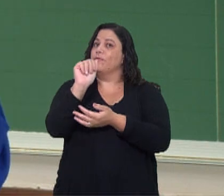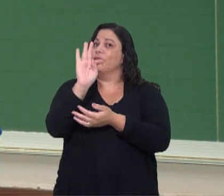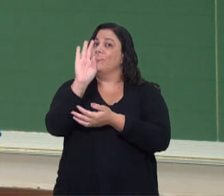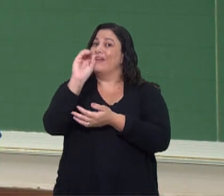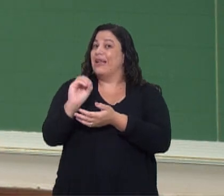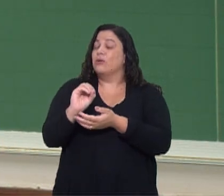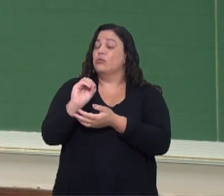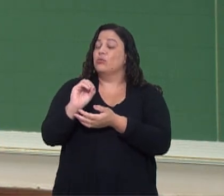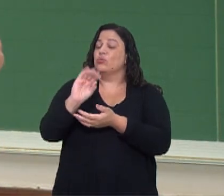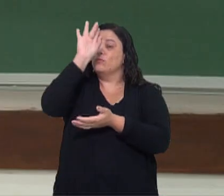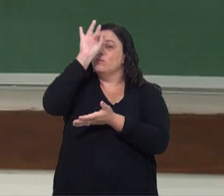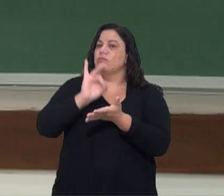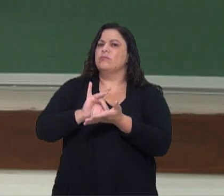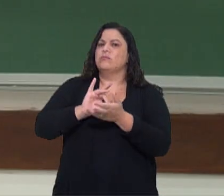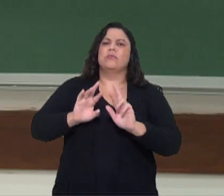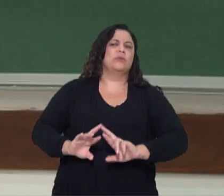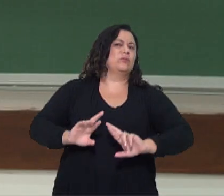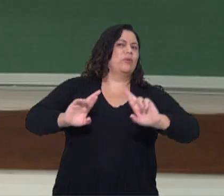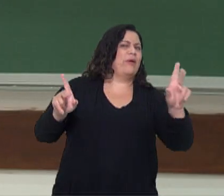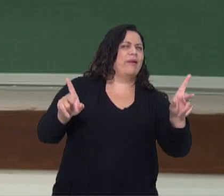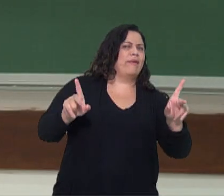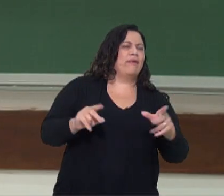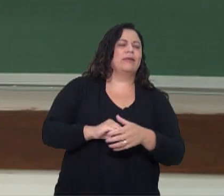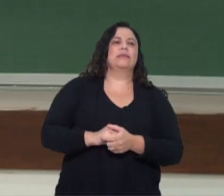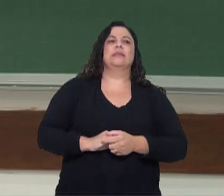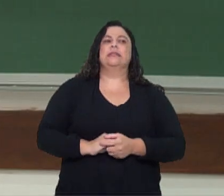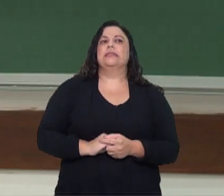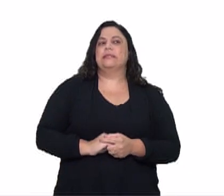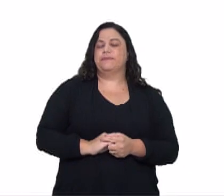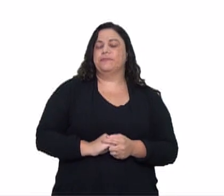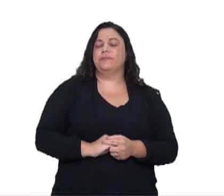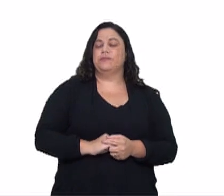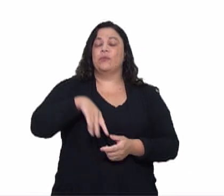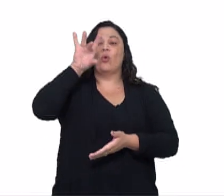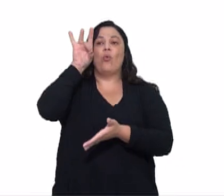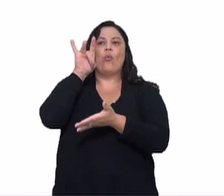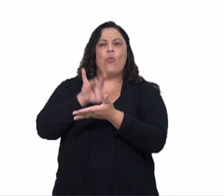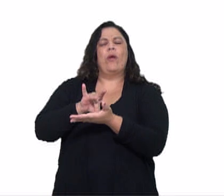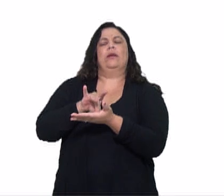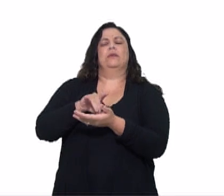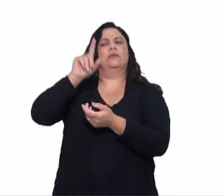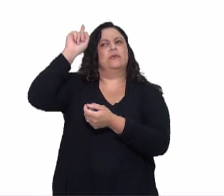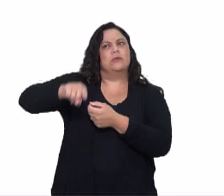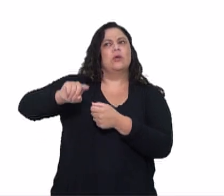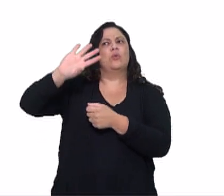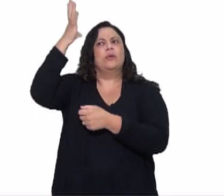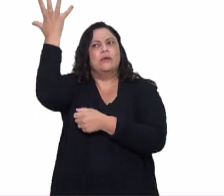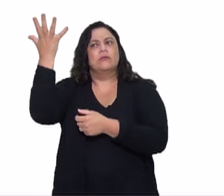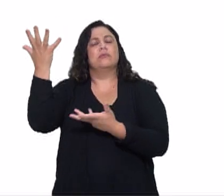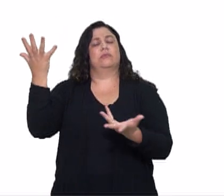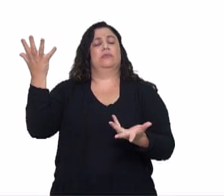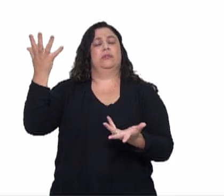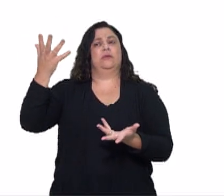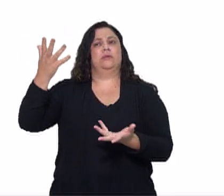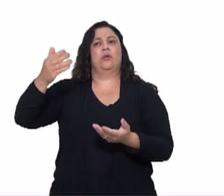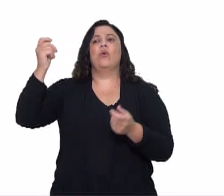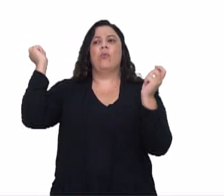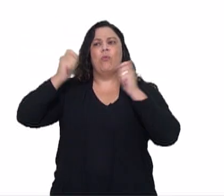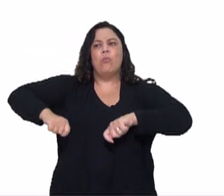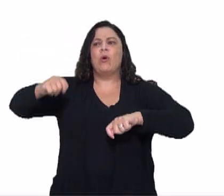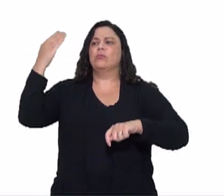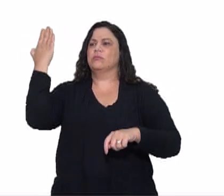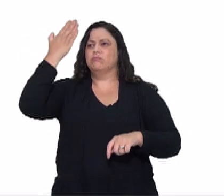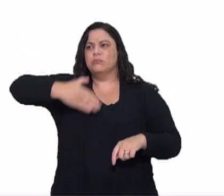qual que é a diferença entre fato e opinião? Vamos ver se vocês sabem. O fato é aquilo que realmente aconteceu e pode ser comprovado,